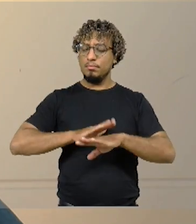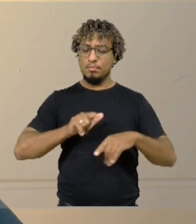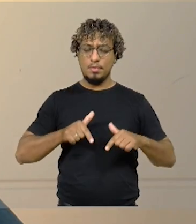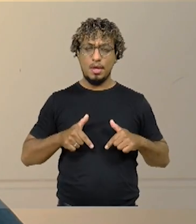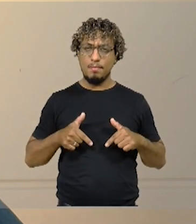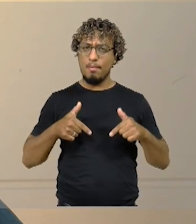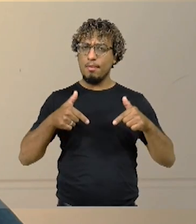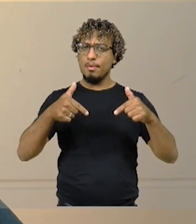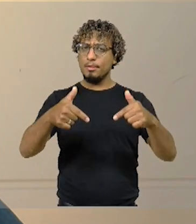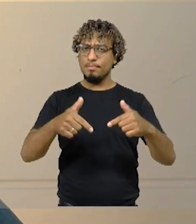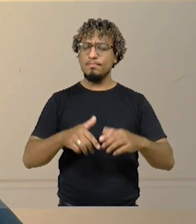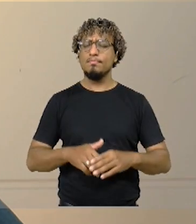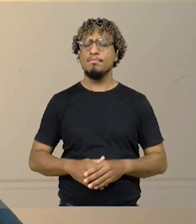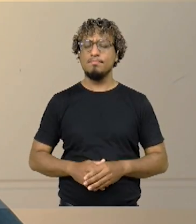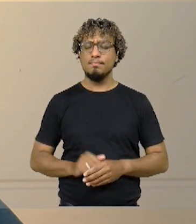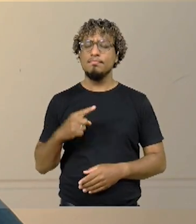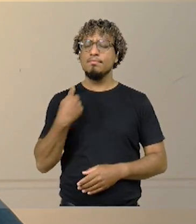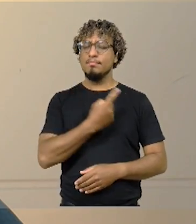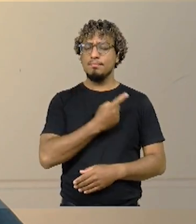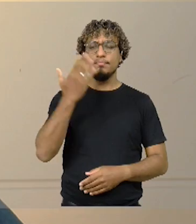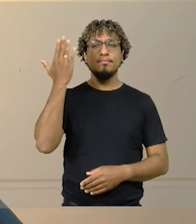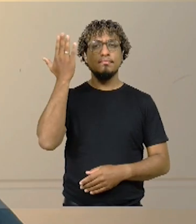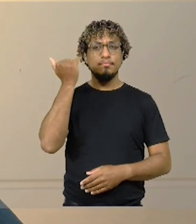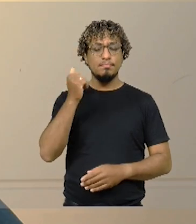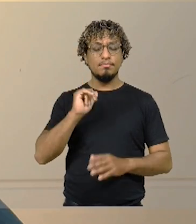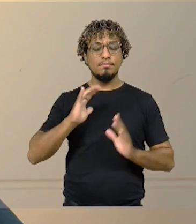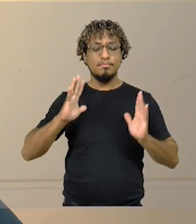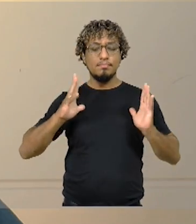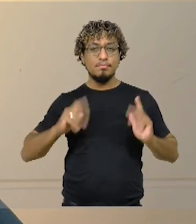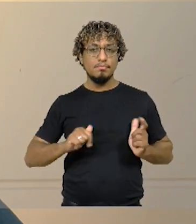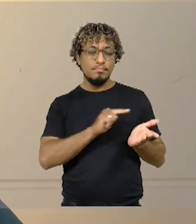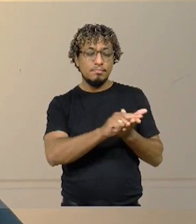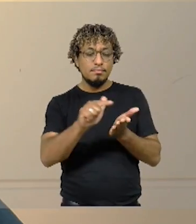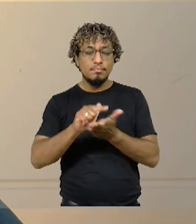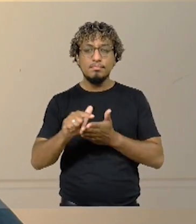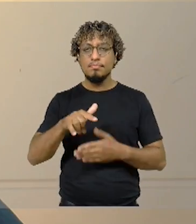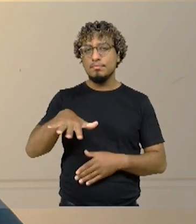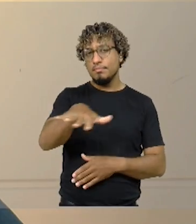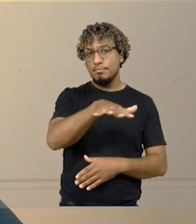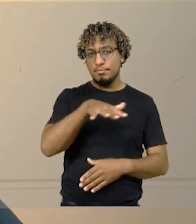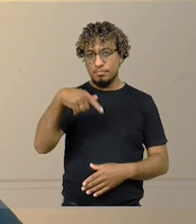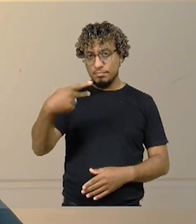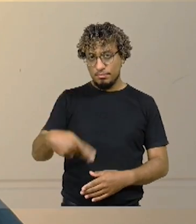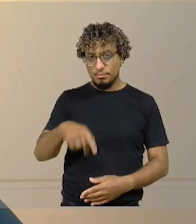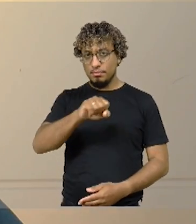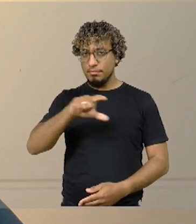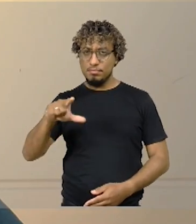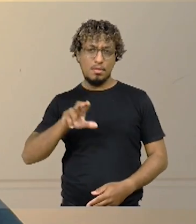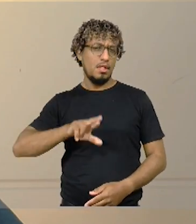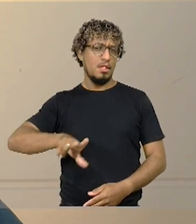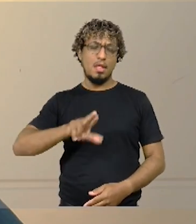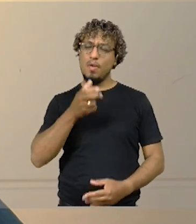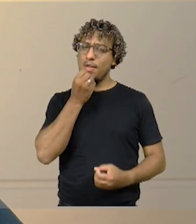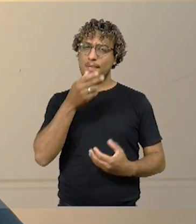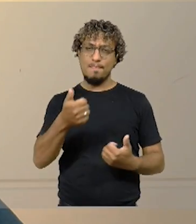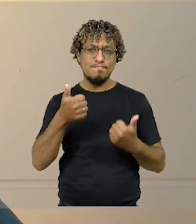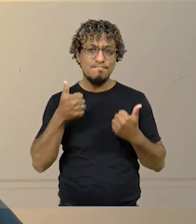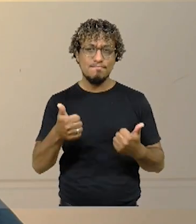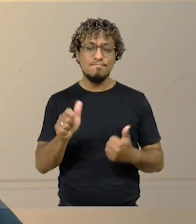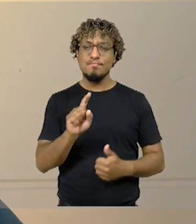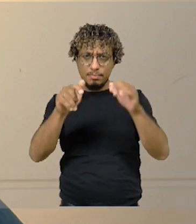TV, os temas abordados serão iguais para todos. A ordem dos temas será sempre sorteada pela assessoria dos candidatos